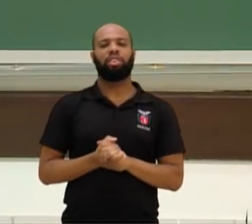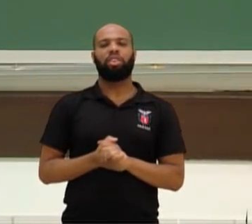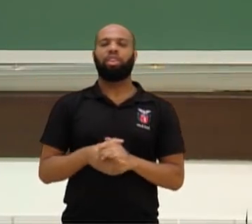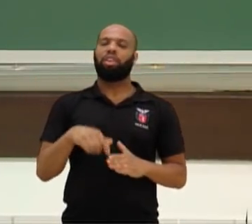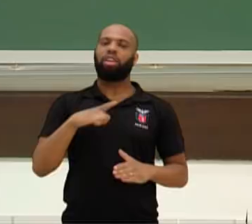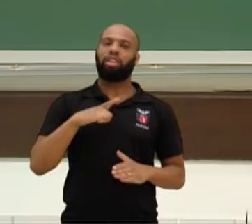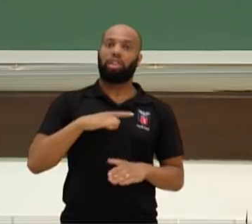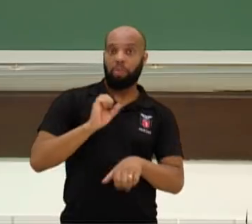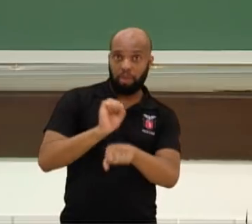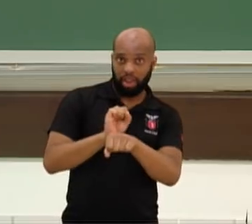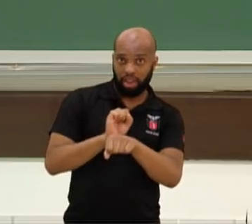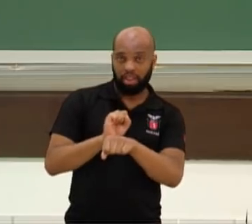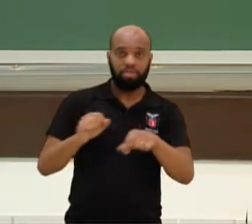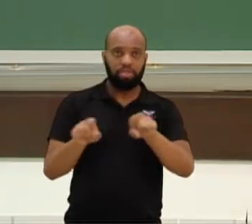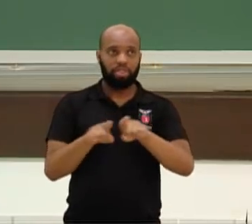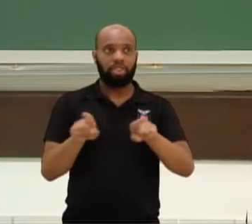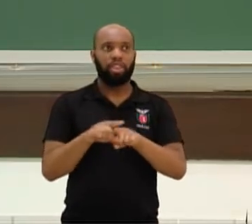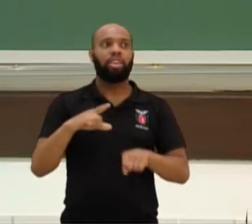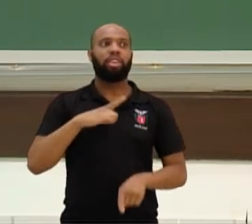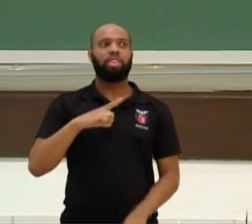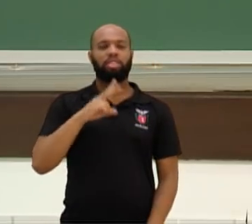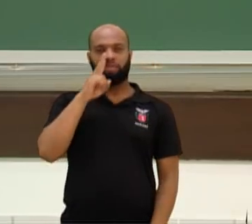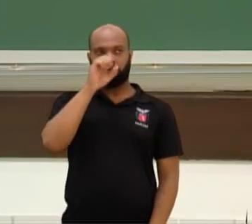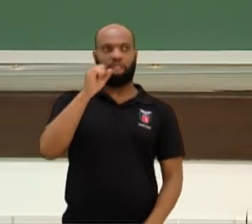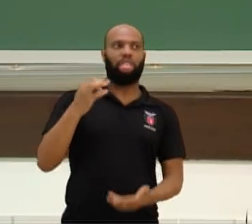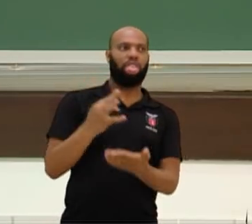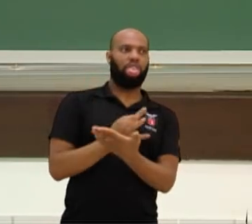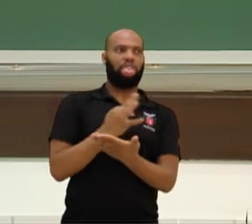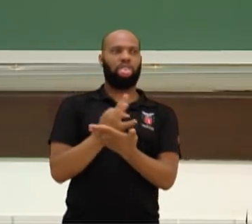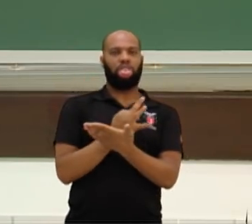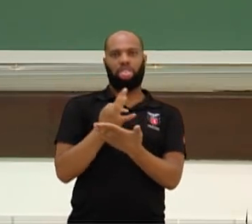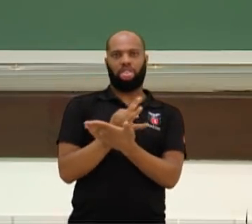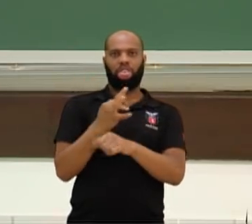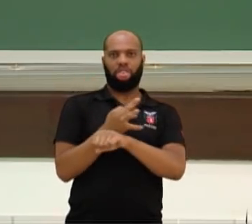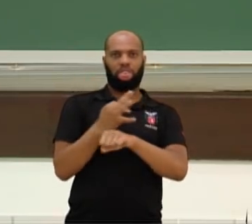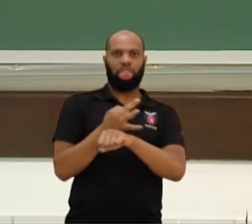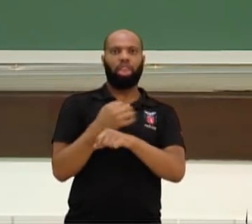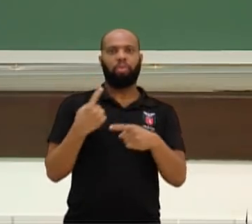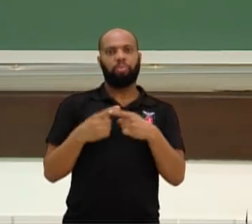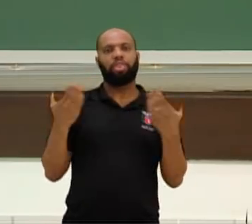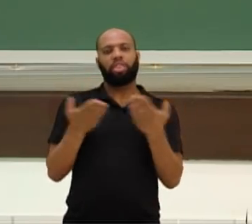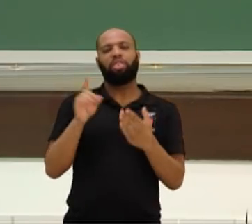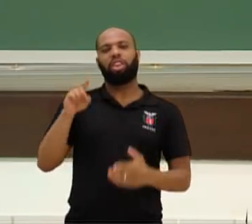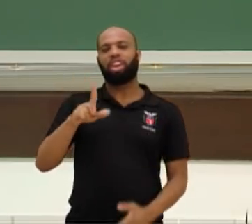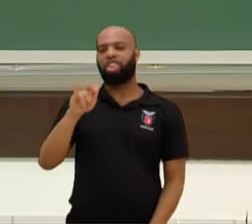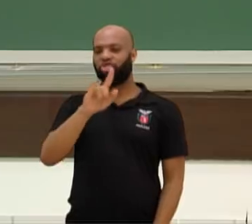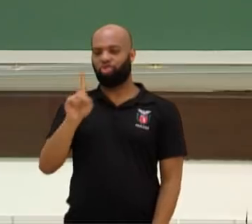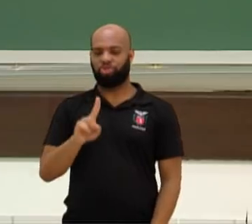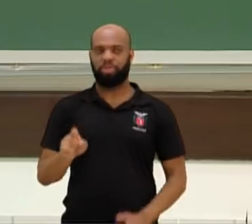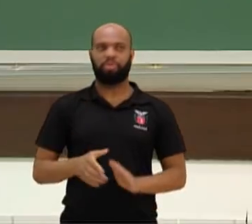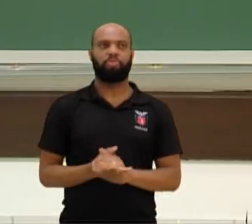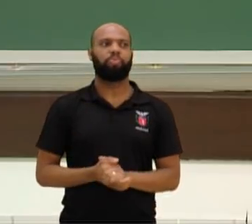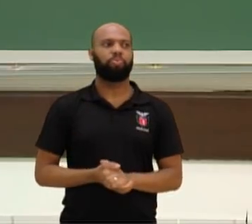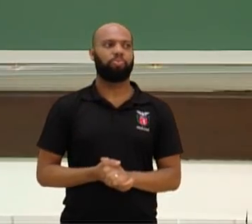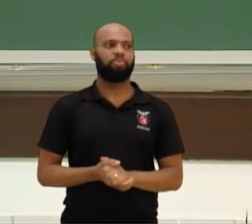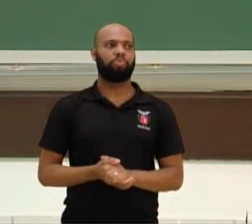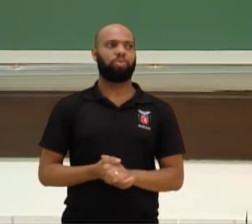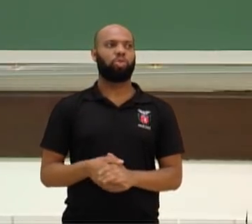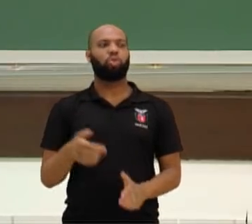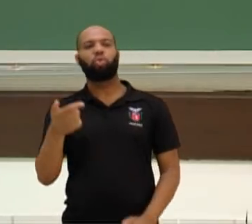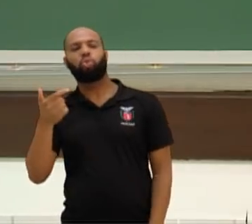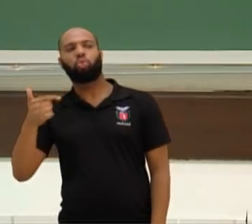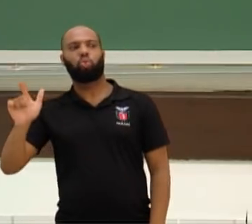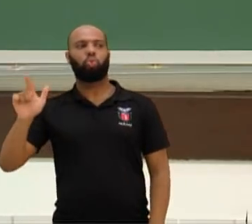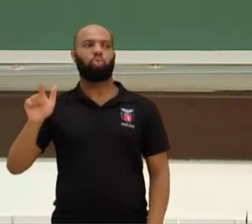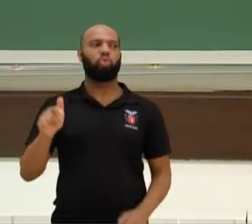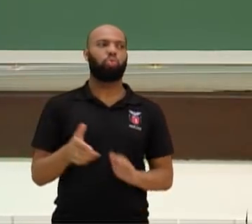de apoio e a força que está resistindo, que nesse caso é o giz. E, por último, e